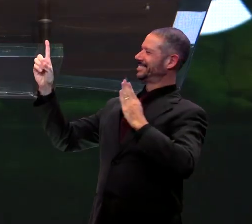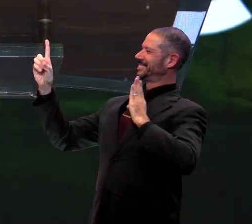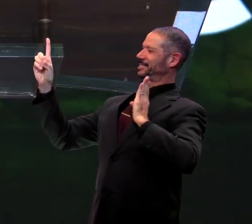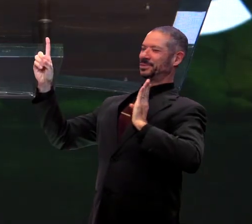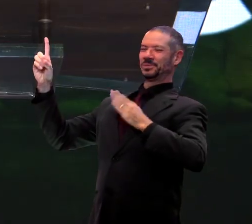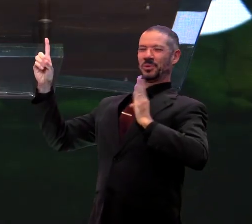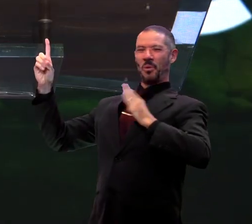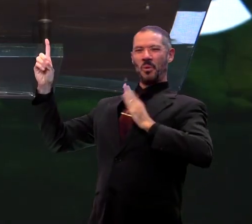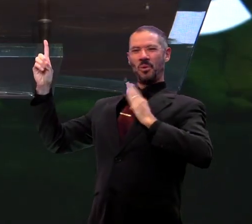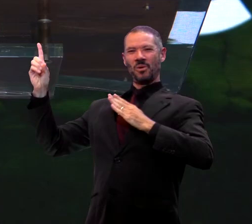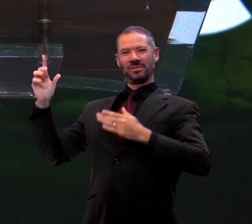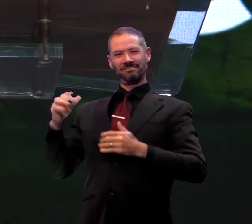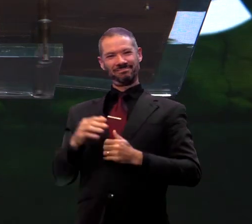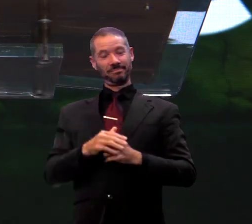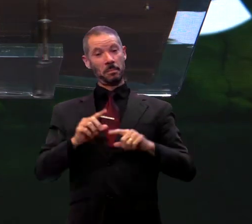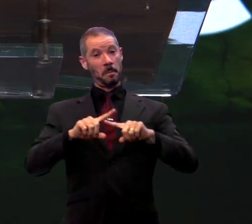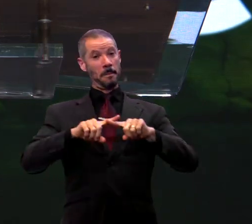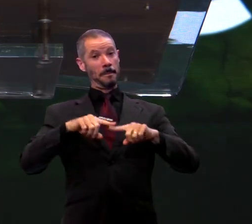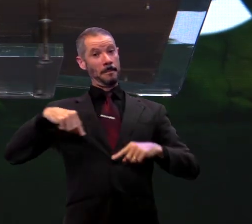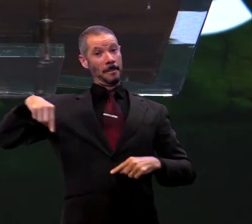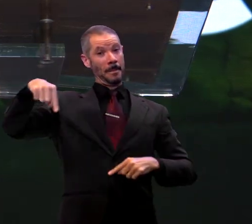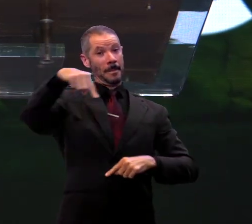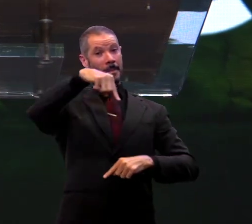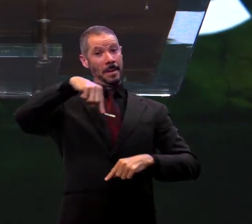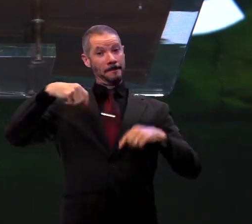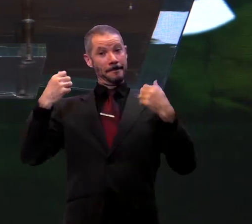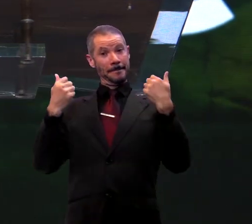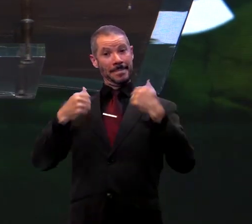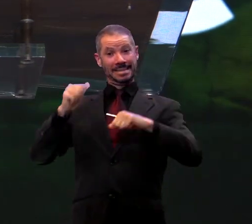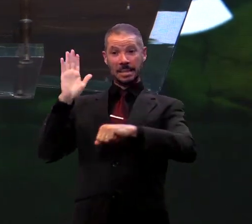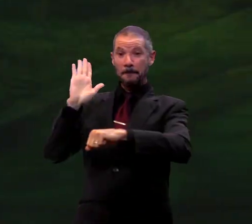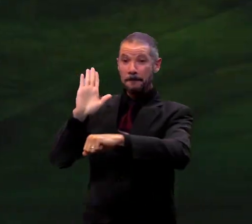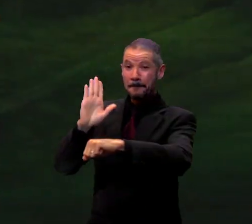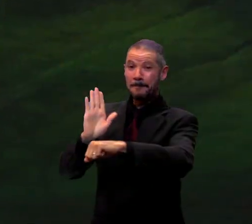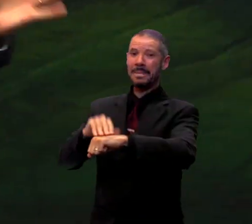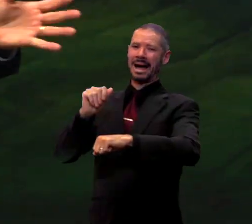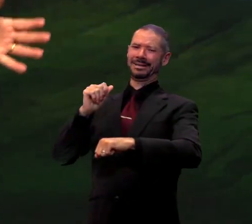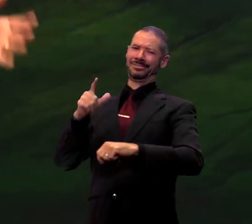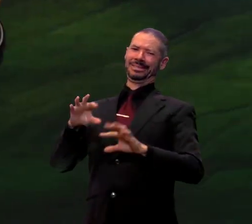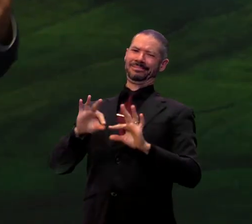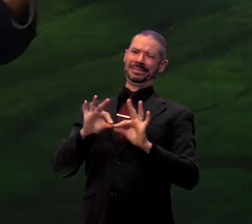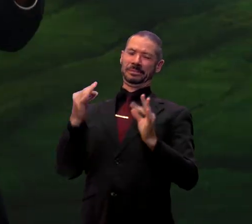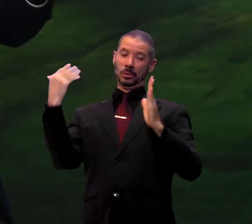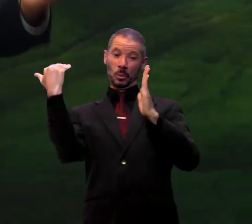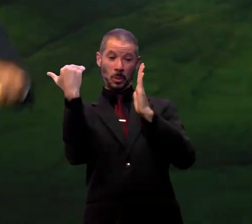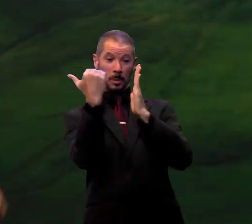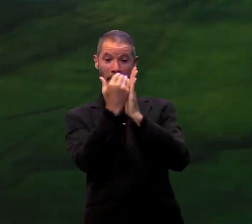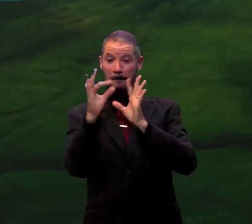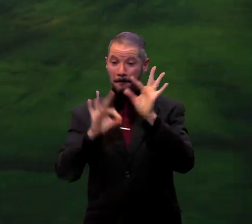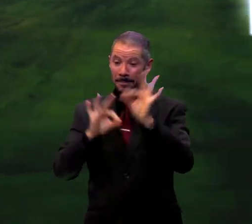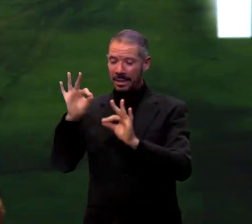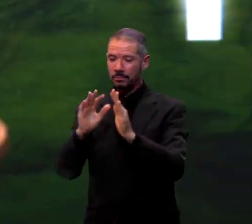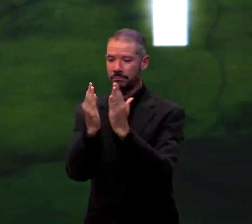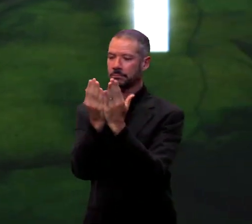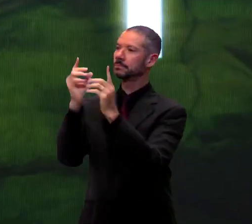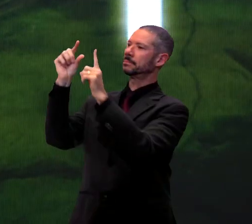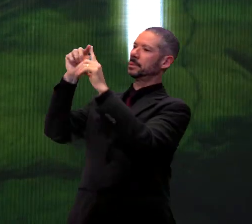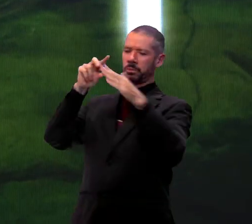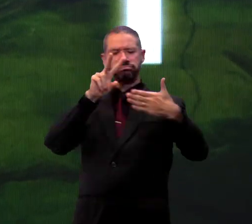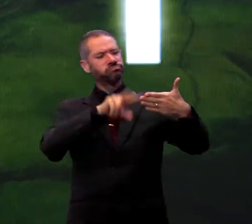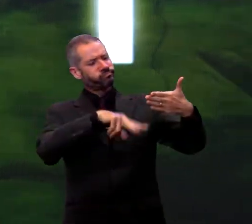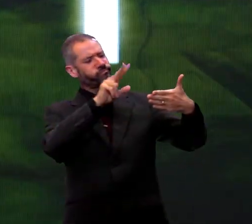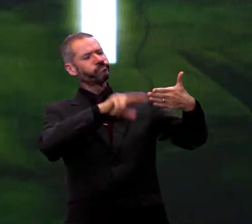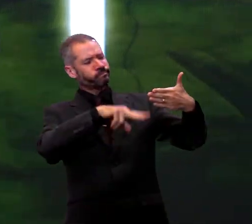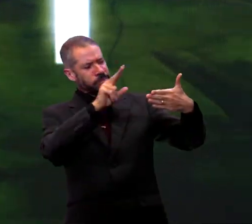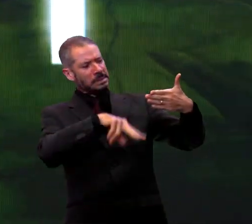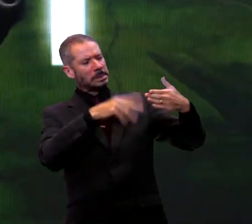coração. Mas nós precisamos fazer mais do que simplesmente cumprir planos de leitura bíblica. Às vezes você faz